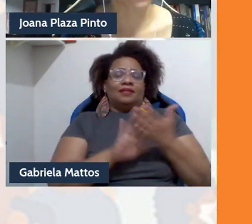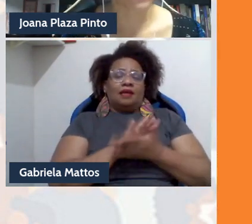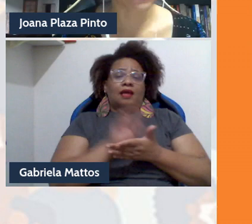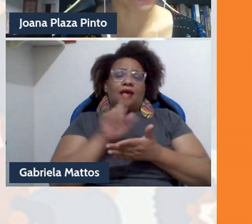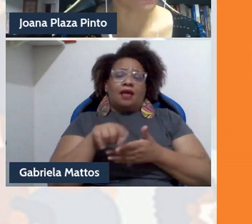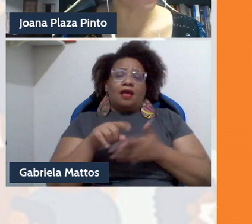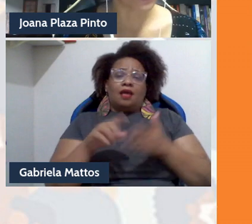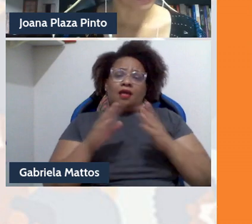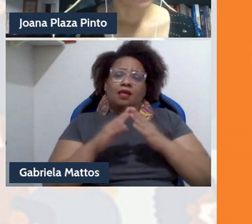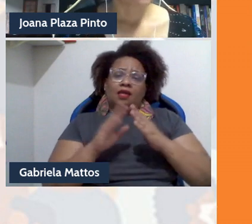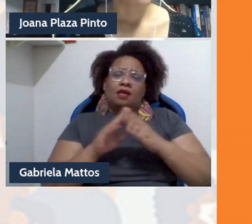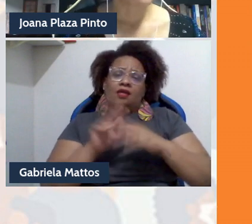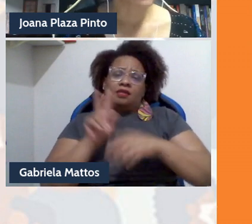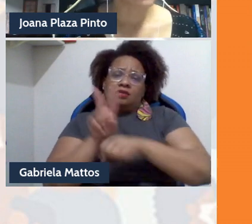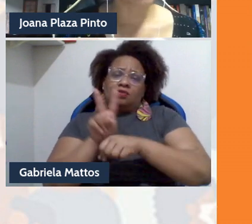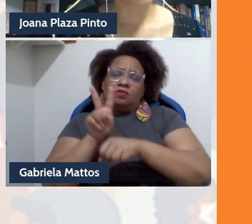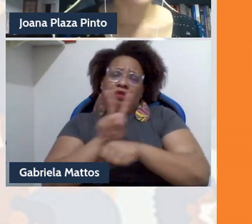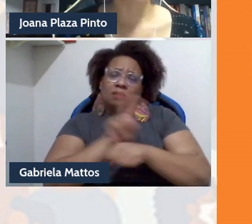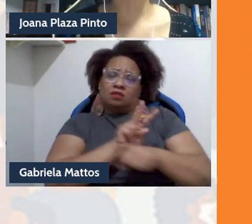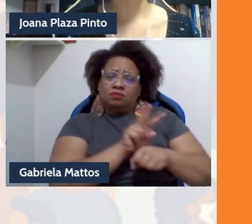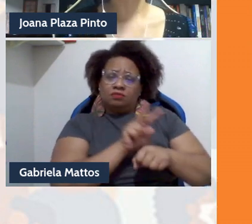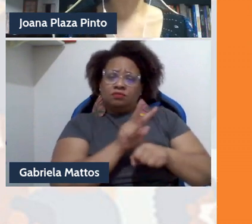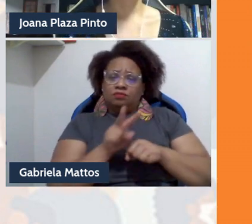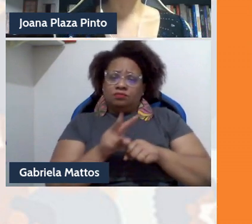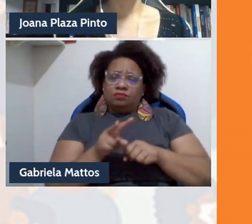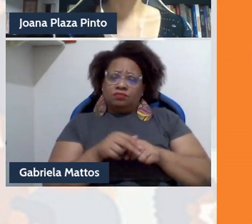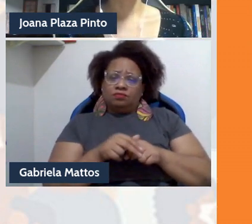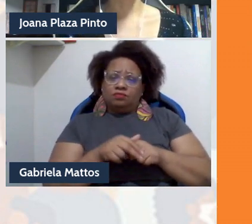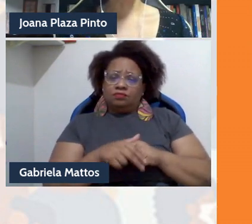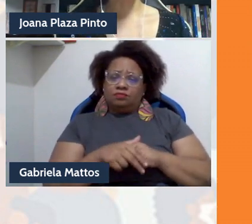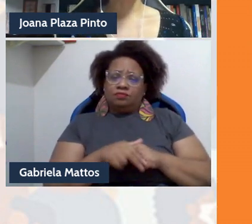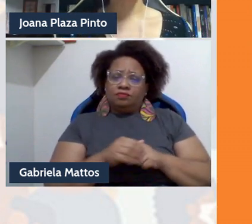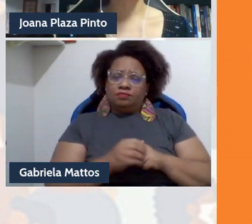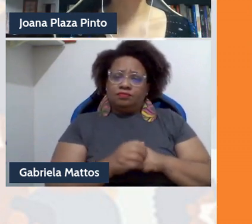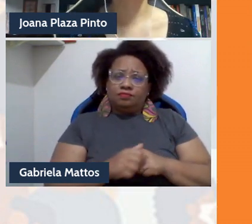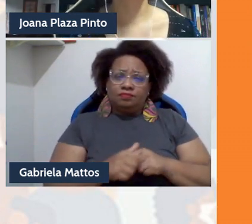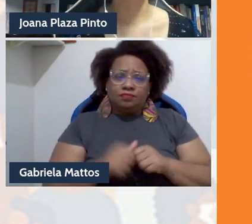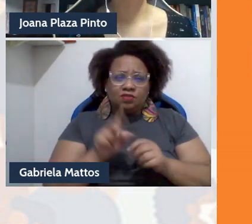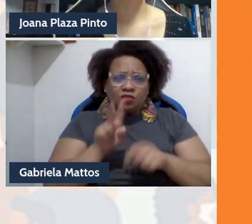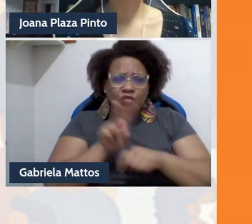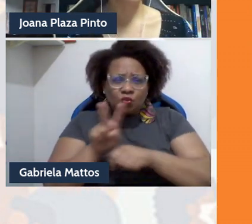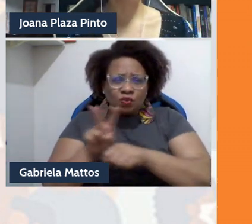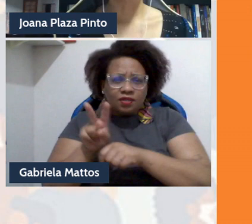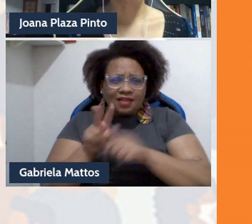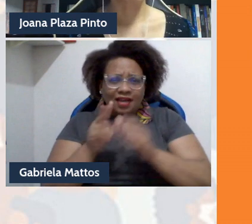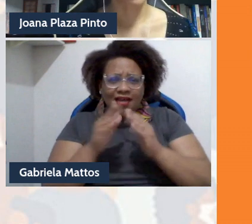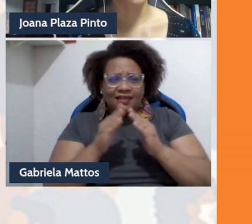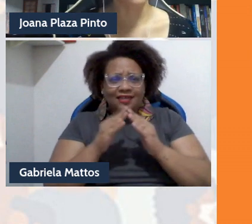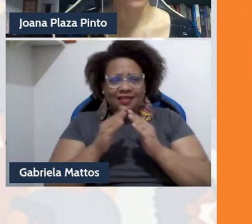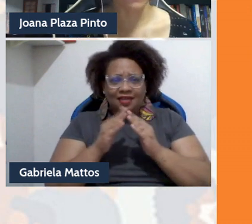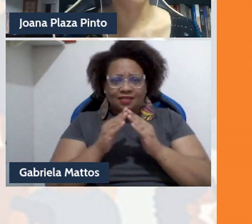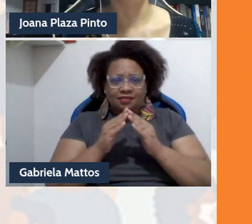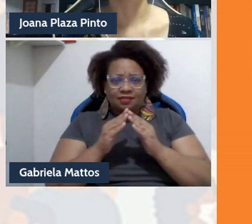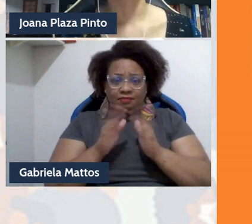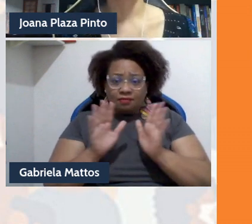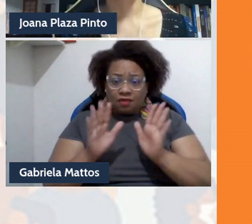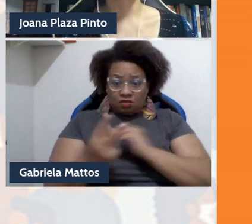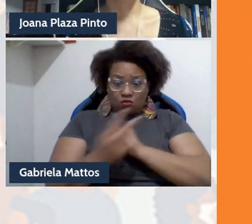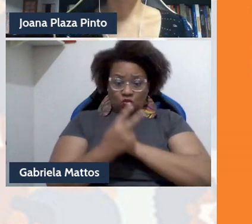própria casa. Mas veja, cuidados em sua própria casa não quer dizer o cuidado de si,